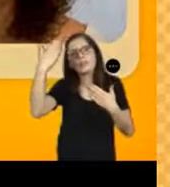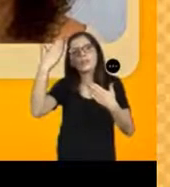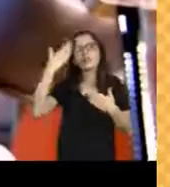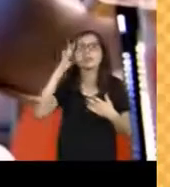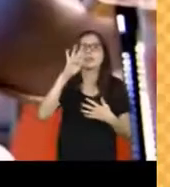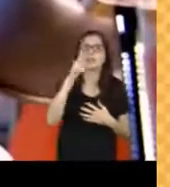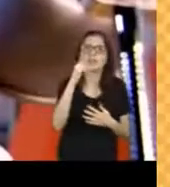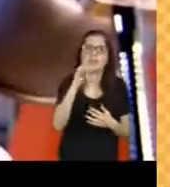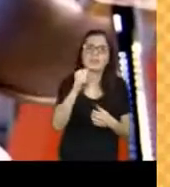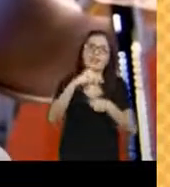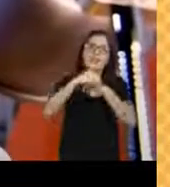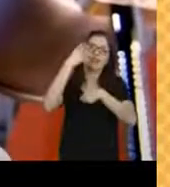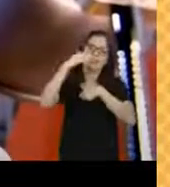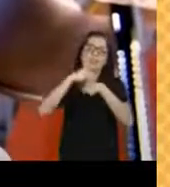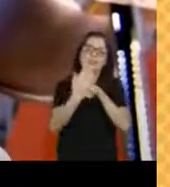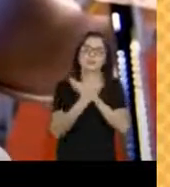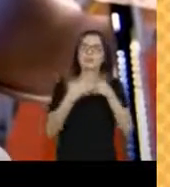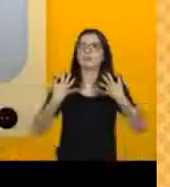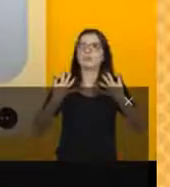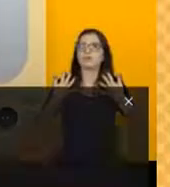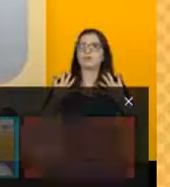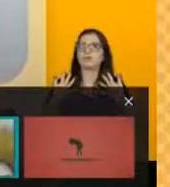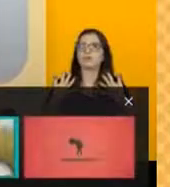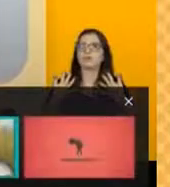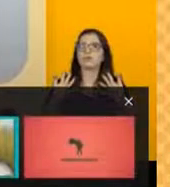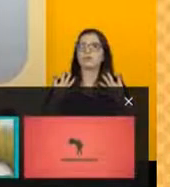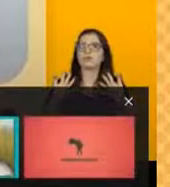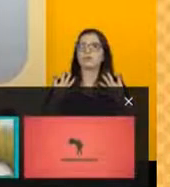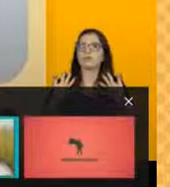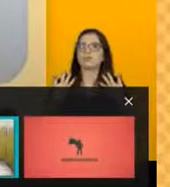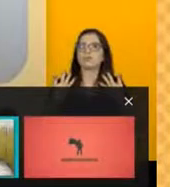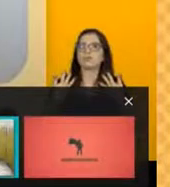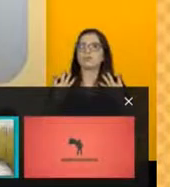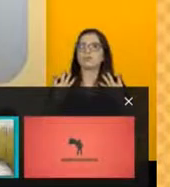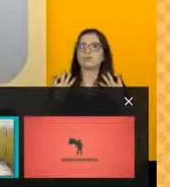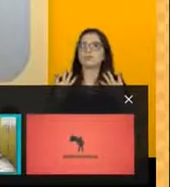te agradecer, me ajudou muito. Imagina.